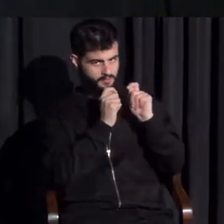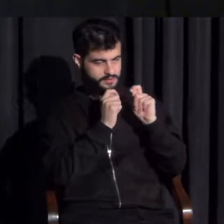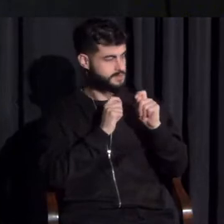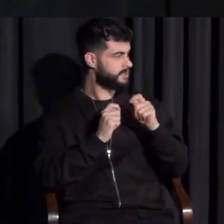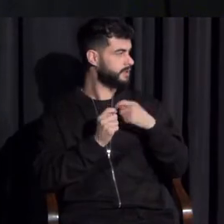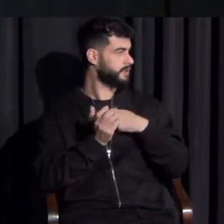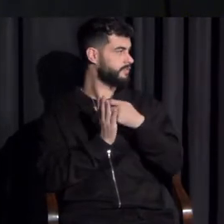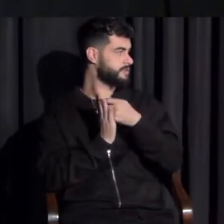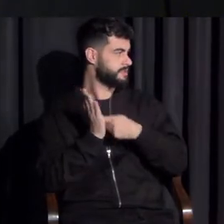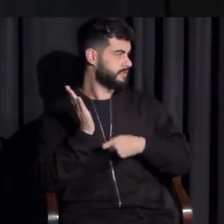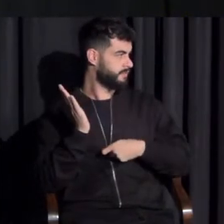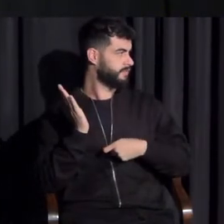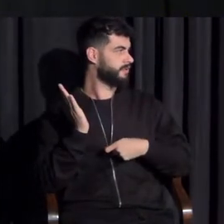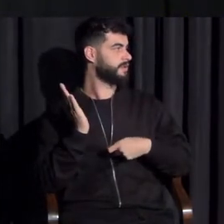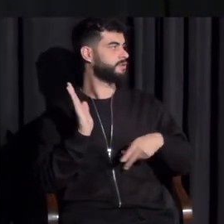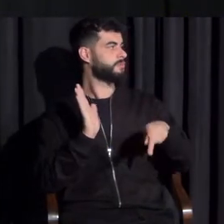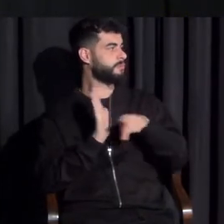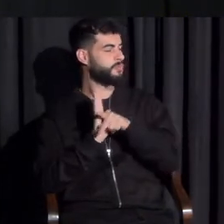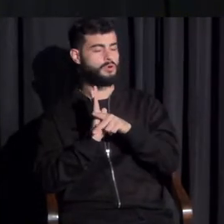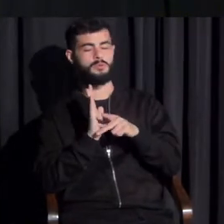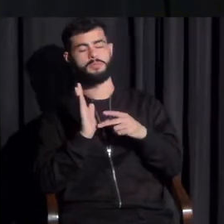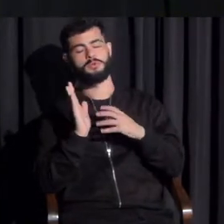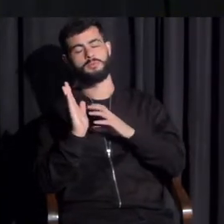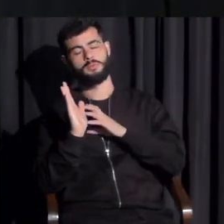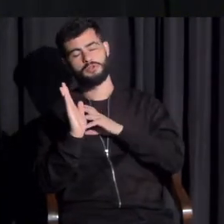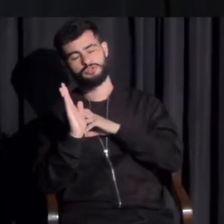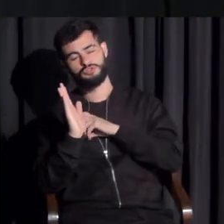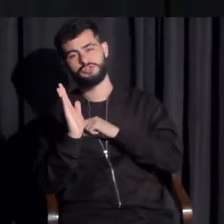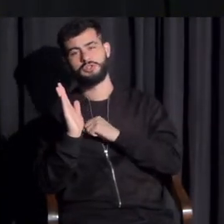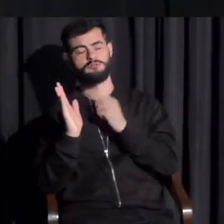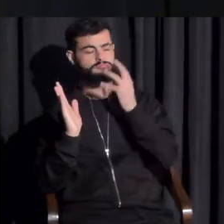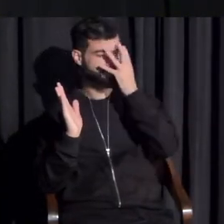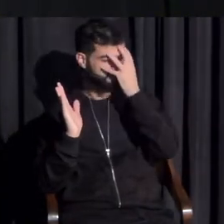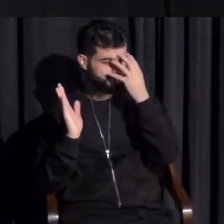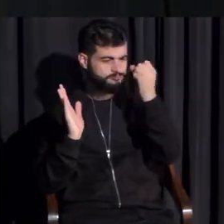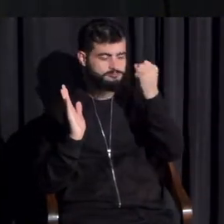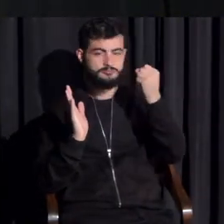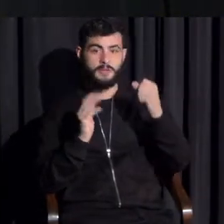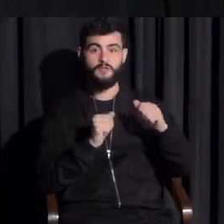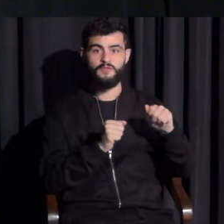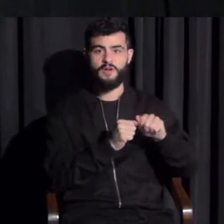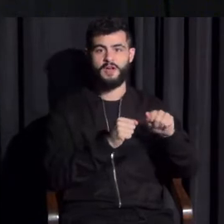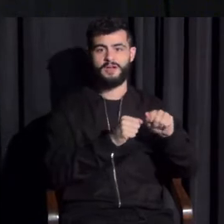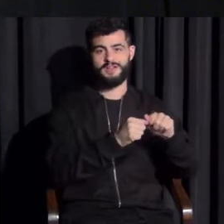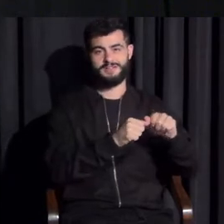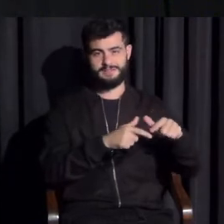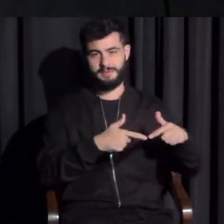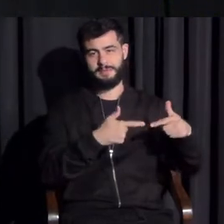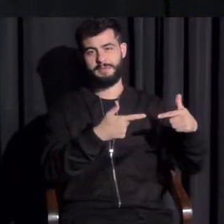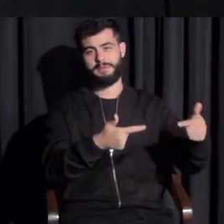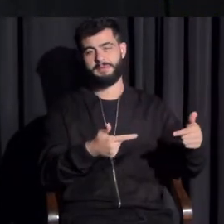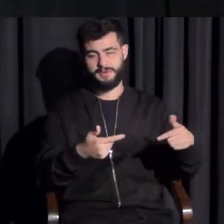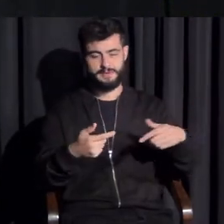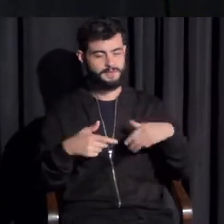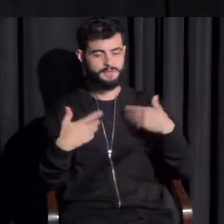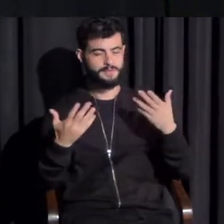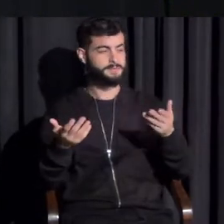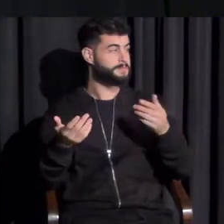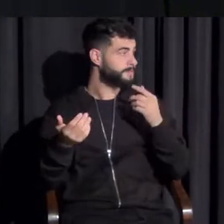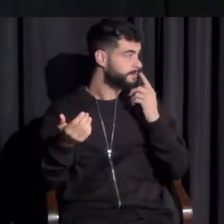escrevendo uma coisa, dada a paixão, e acabo sendo movida pela paixão, e aí é um problema, né? Porque aí fica falando mais do que a boca também, né? Mas,